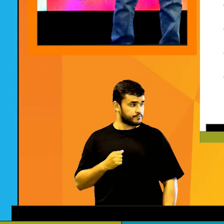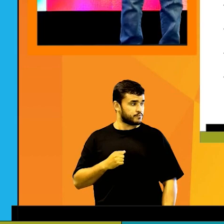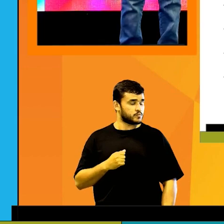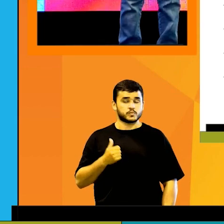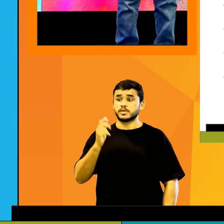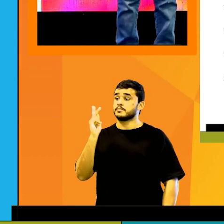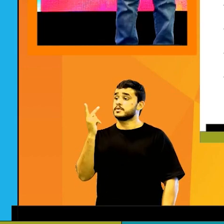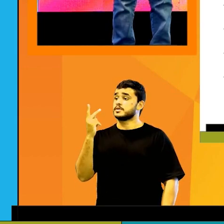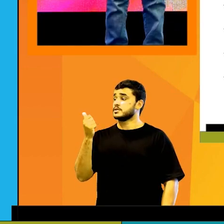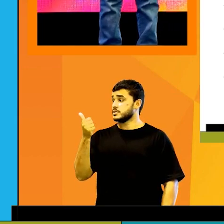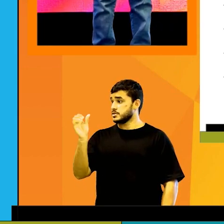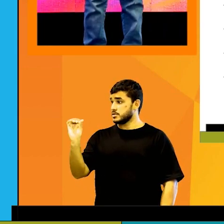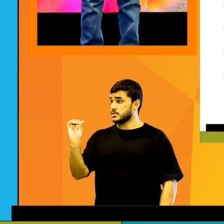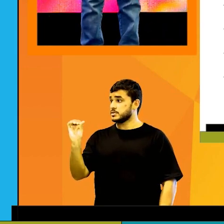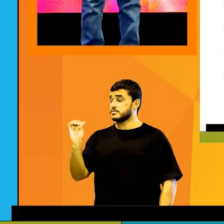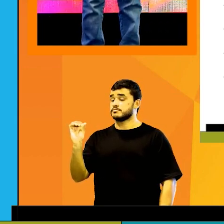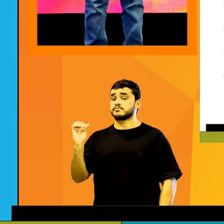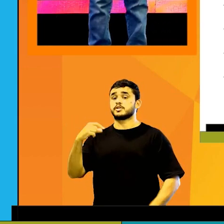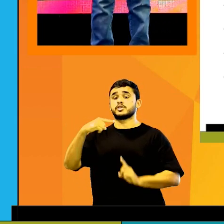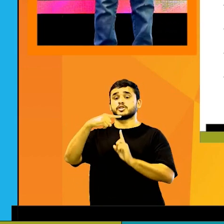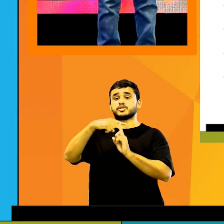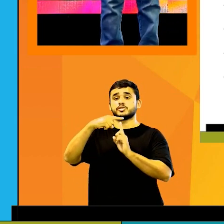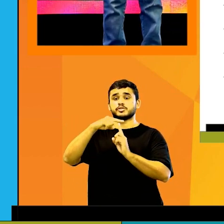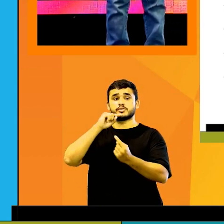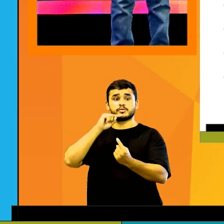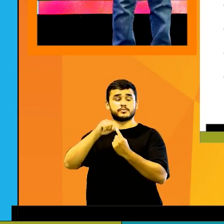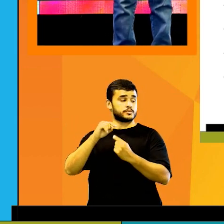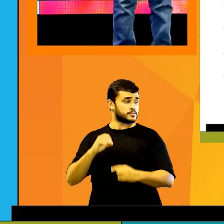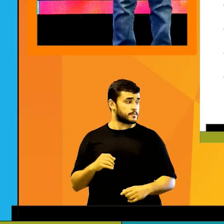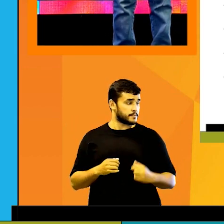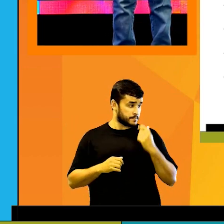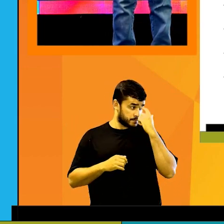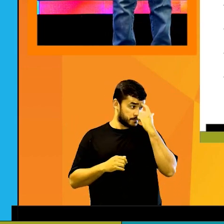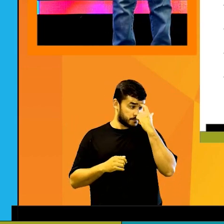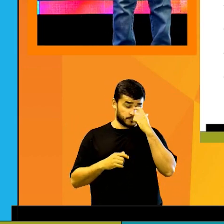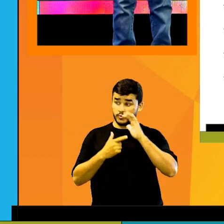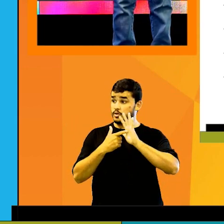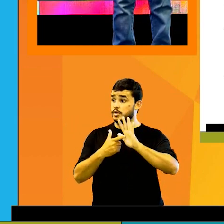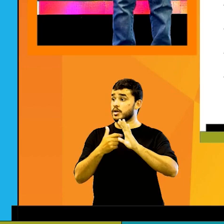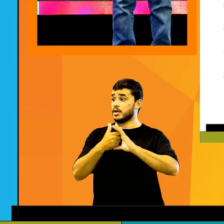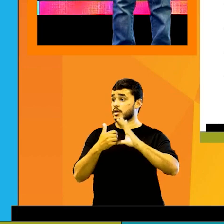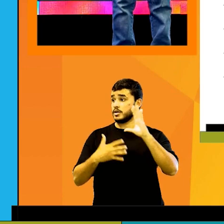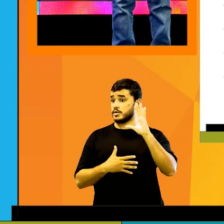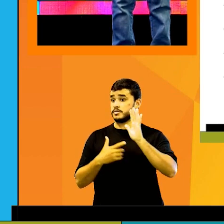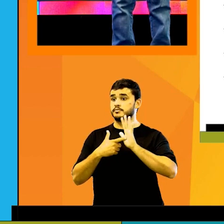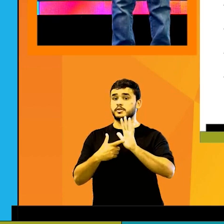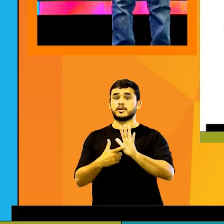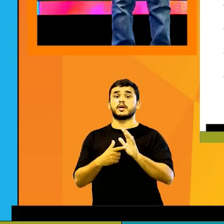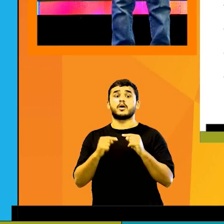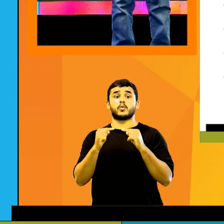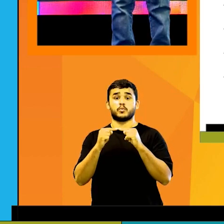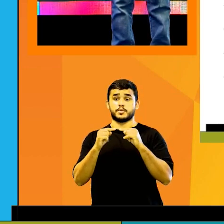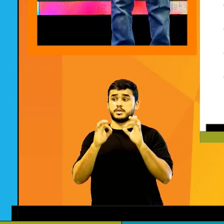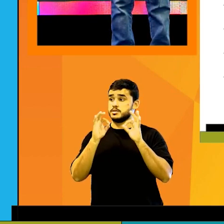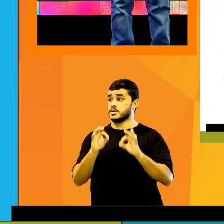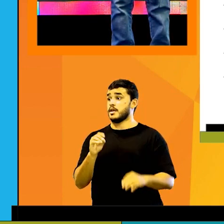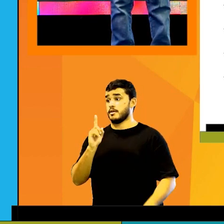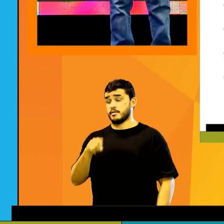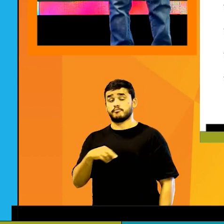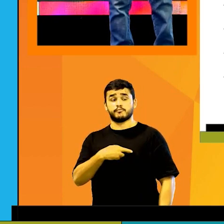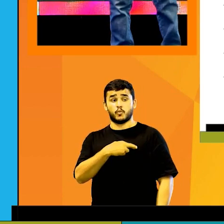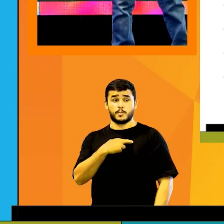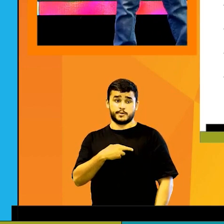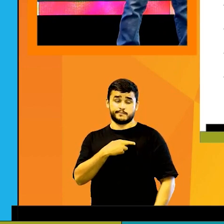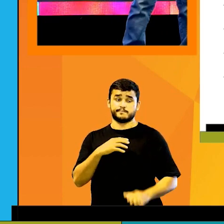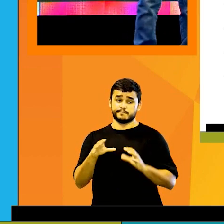Habilidade 16, estilo. Por isso que eu vou parar um pouquinho mais aqui nessas características estilísticas da escola romântica. Então